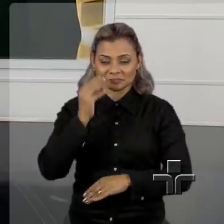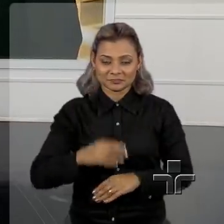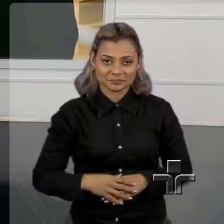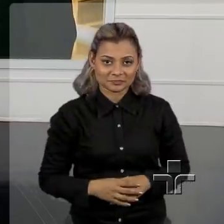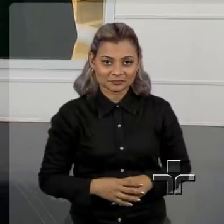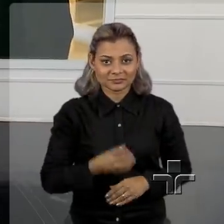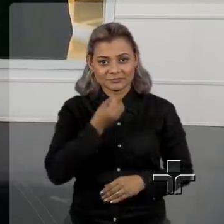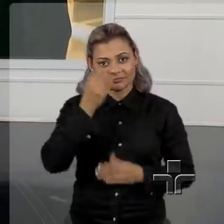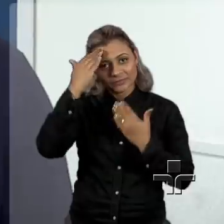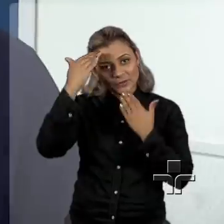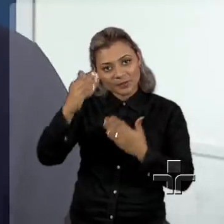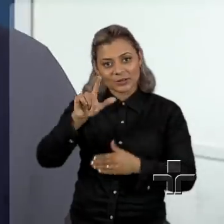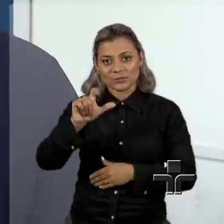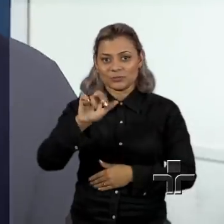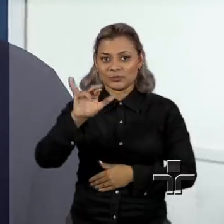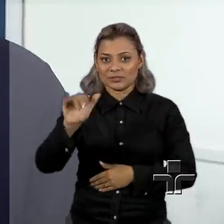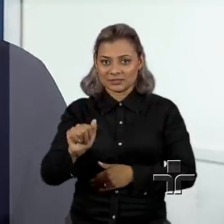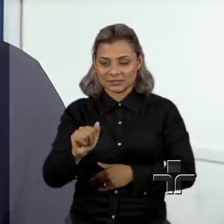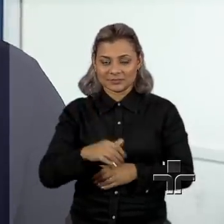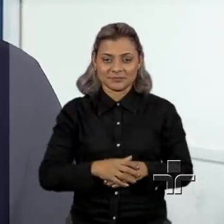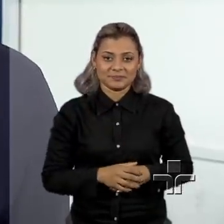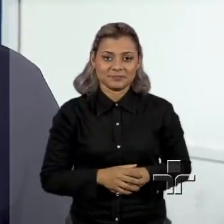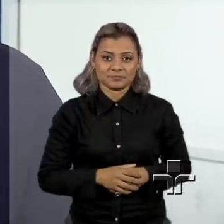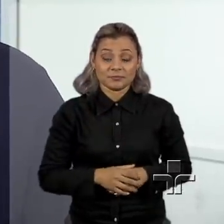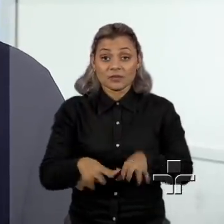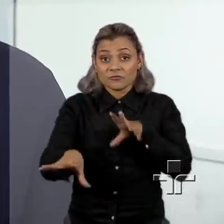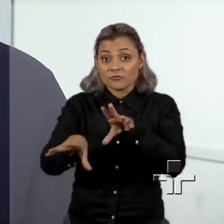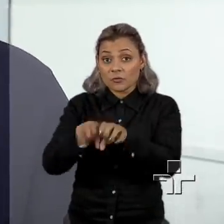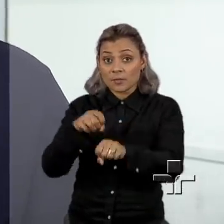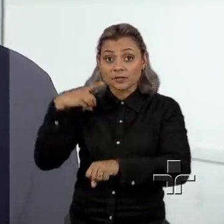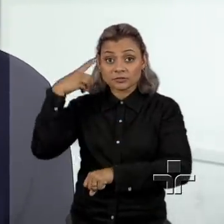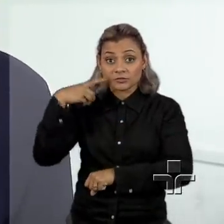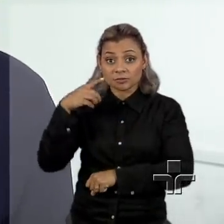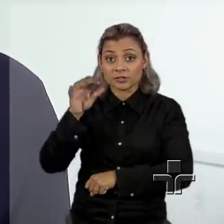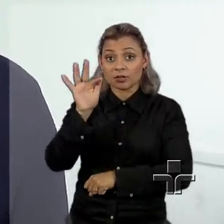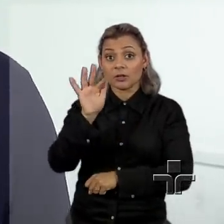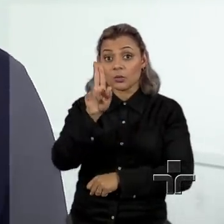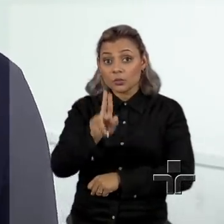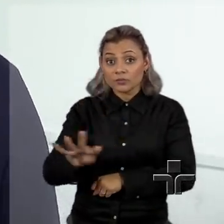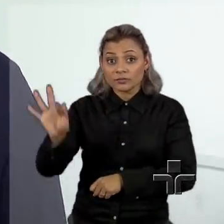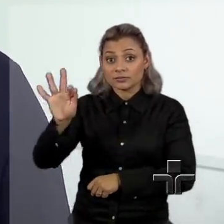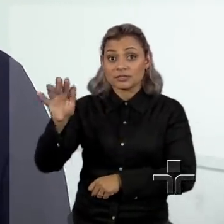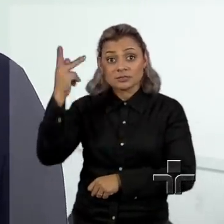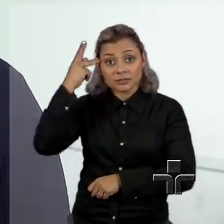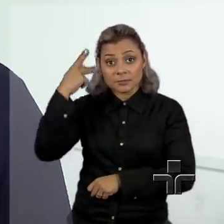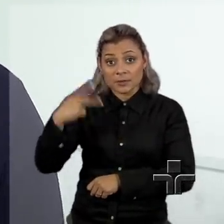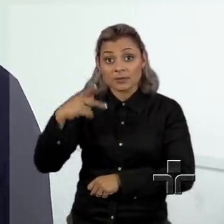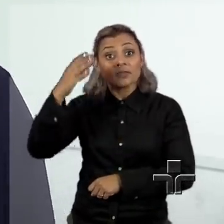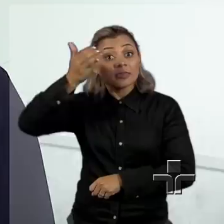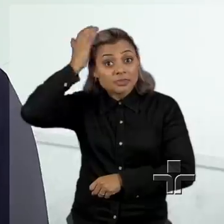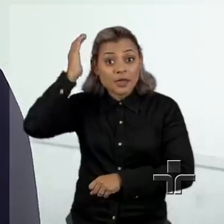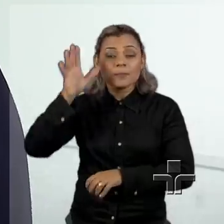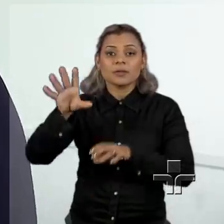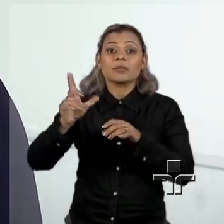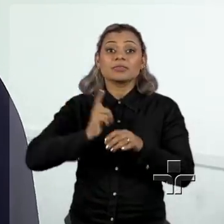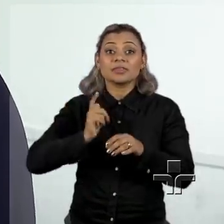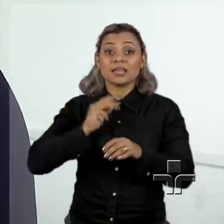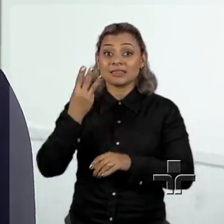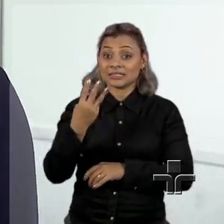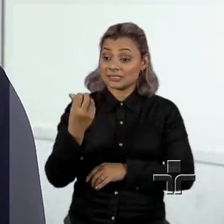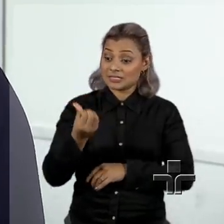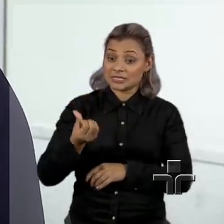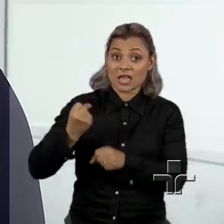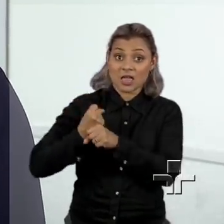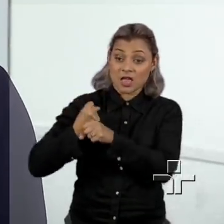Luísa, Rodrigo. Formado em Direito pela Universidade de São Paulo, o ex-presidente Michel Temer soma 36 anos